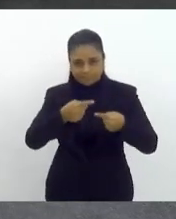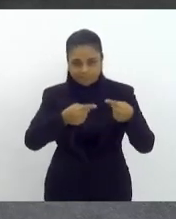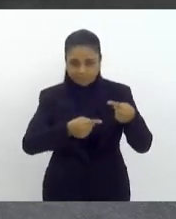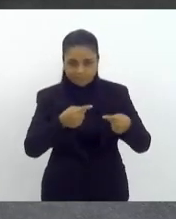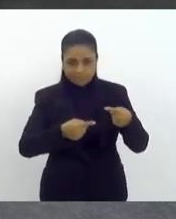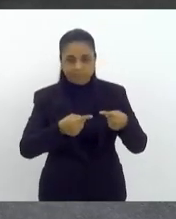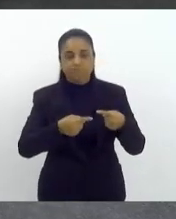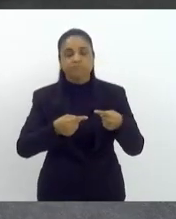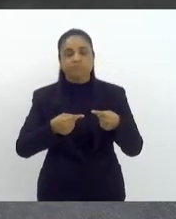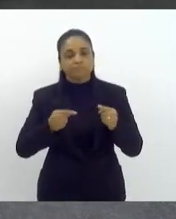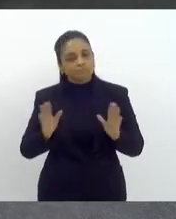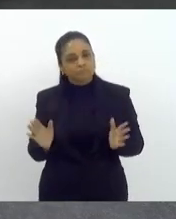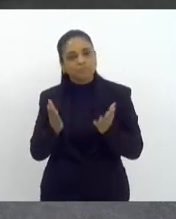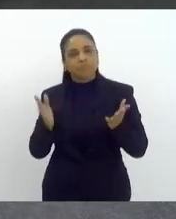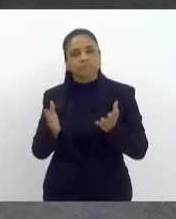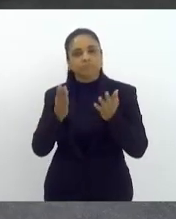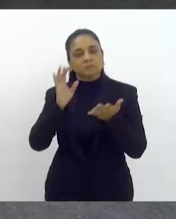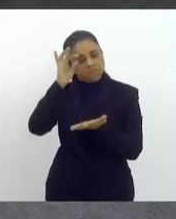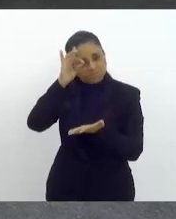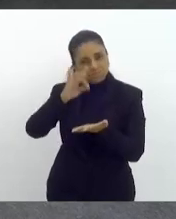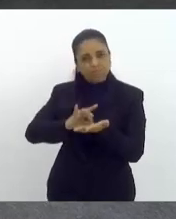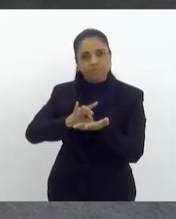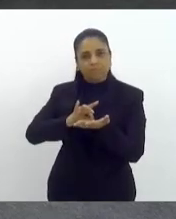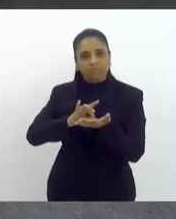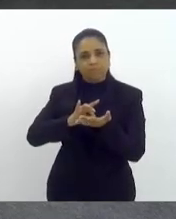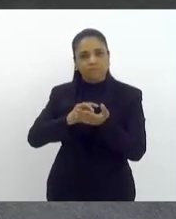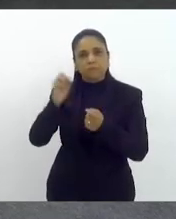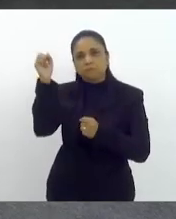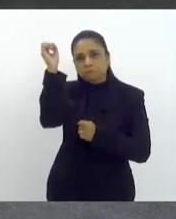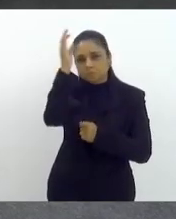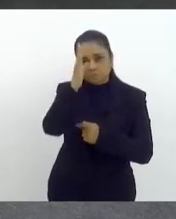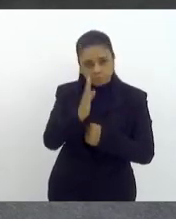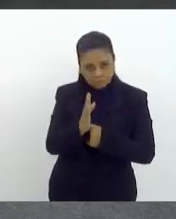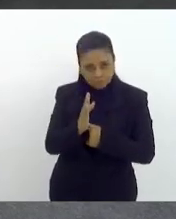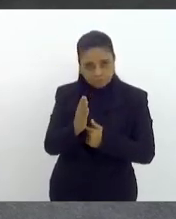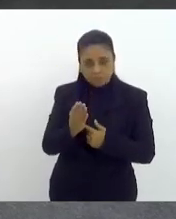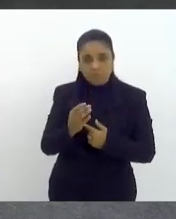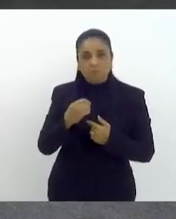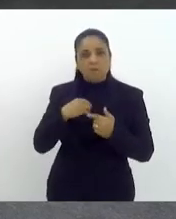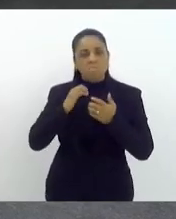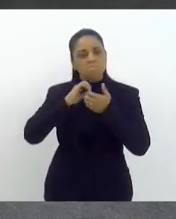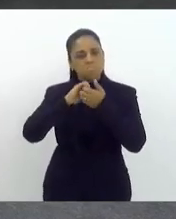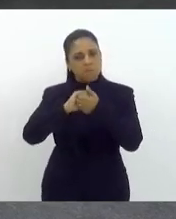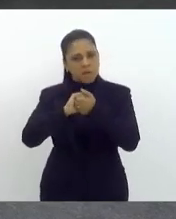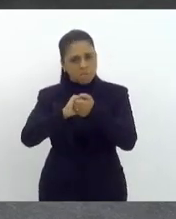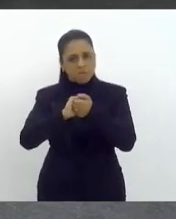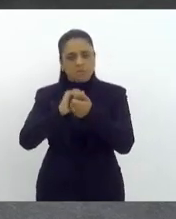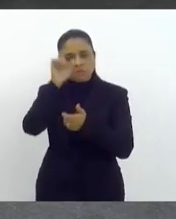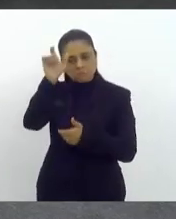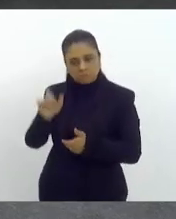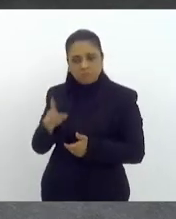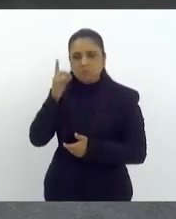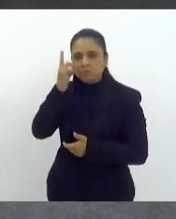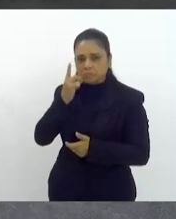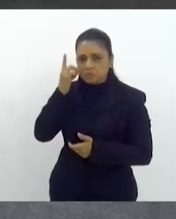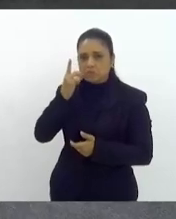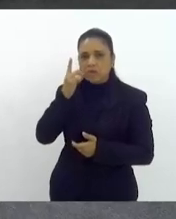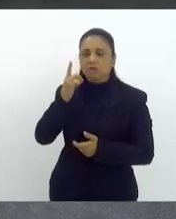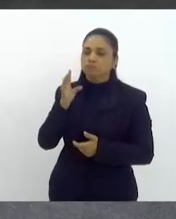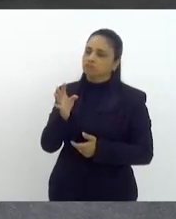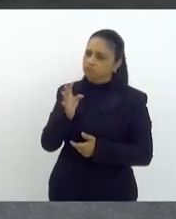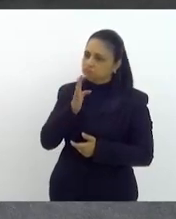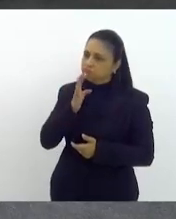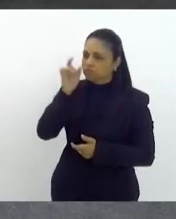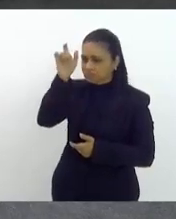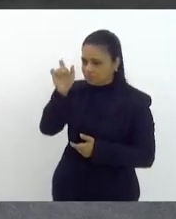essa discussão seja feita de forma verdadeira no âmbito nacional então é parabenizar vossa excelência fazer o reconhecimento que